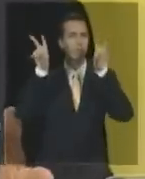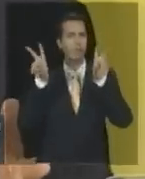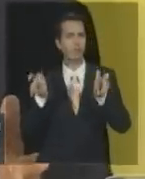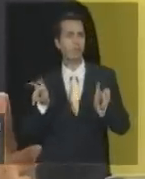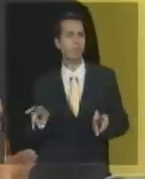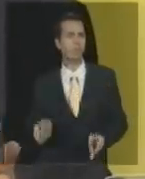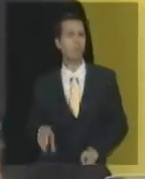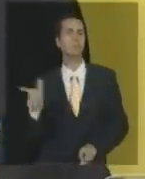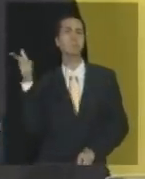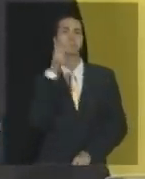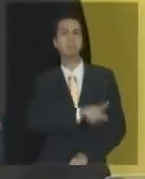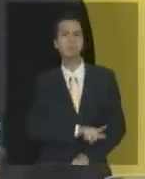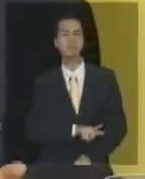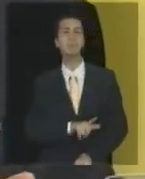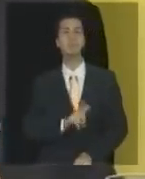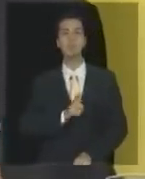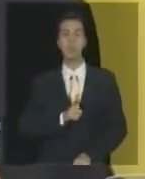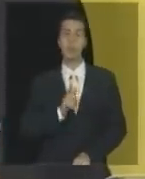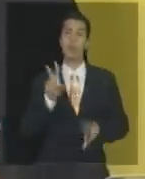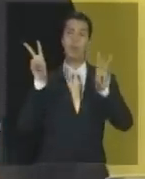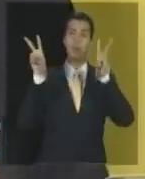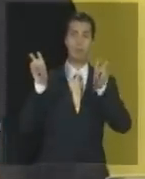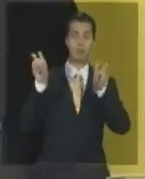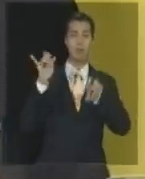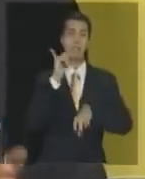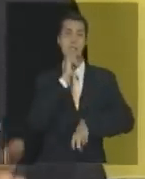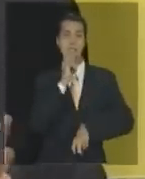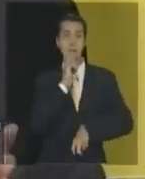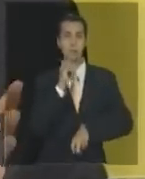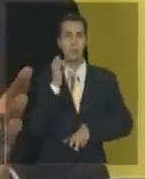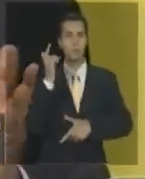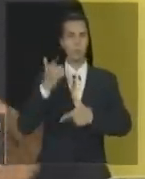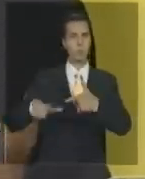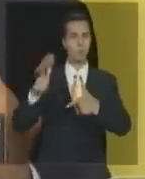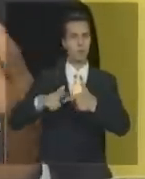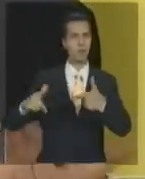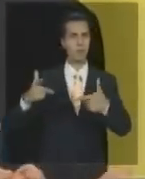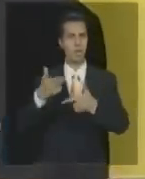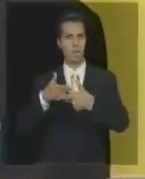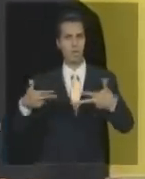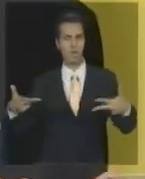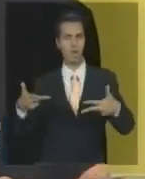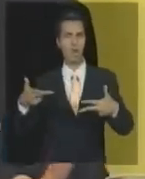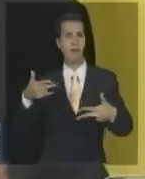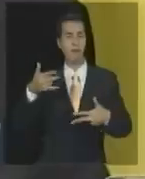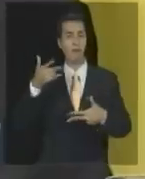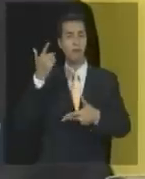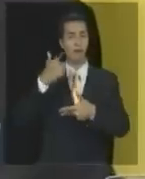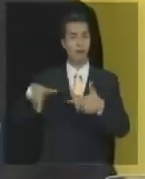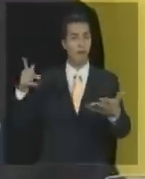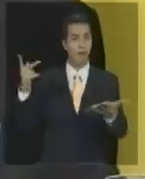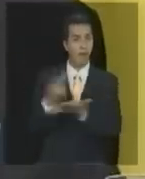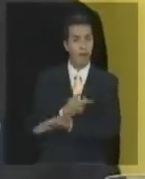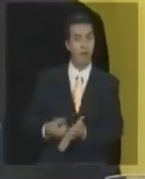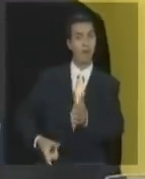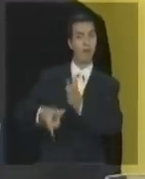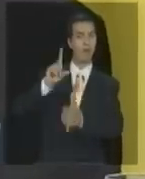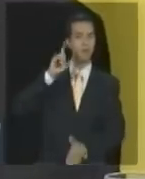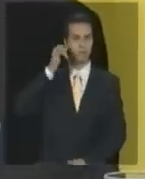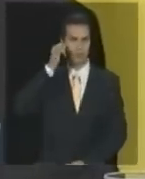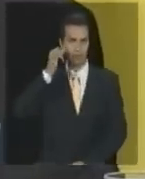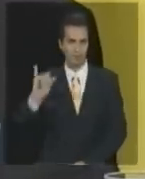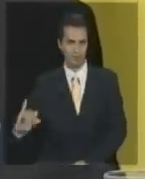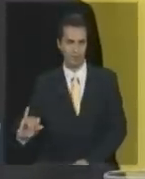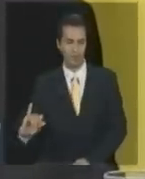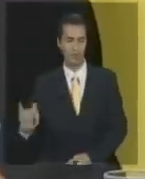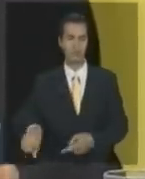nas áreas relacionadas à prevenção, que começam com o incremento da transparência e o estímulo à